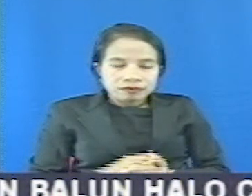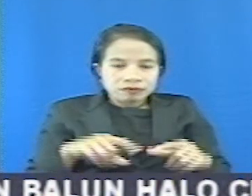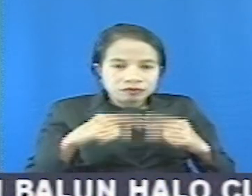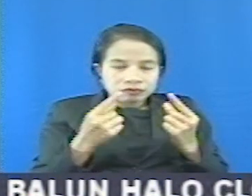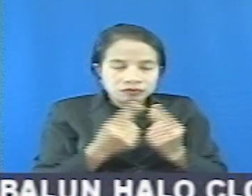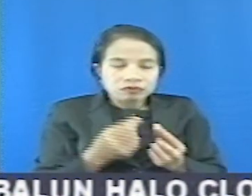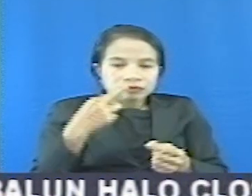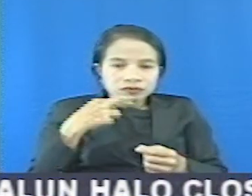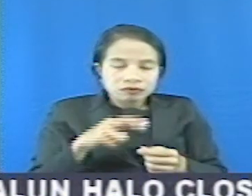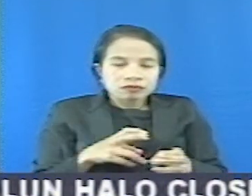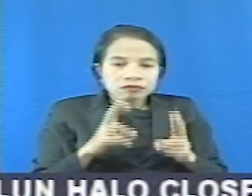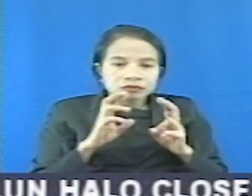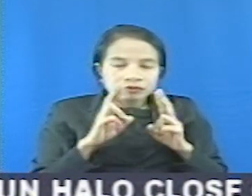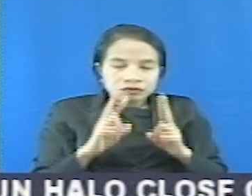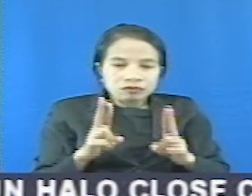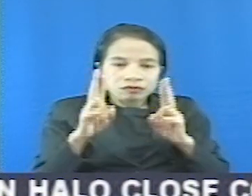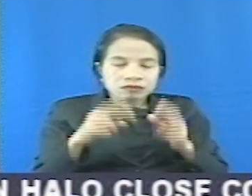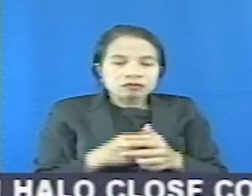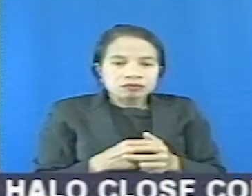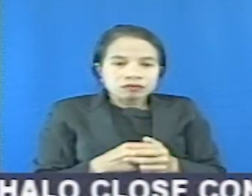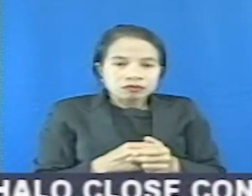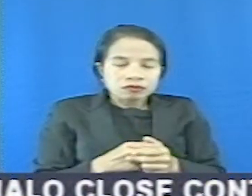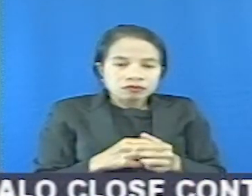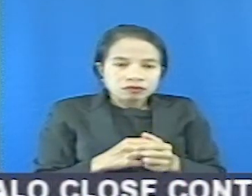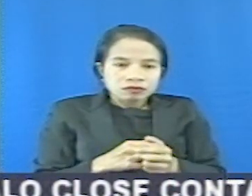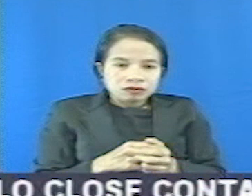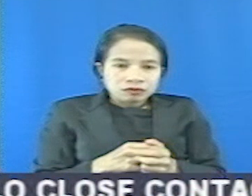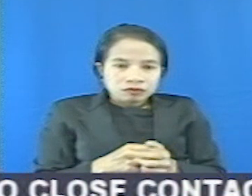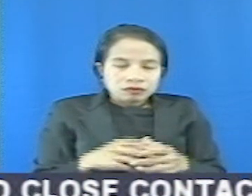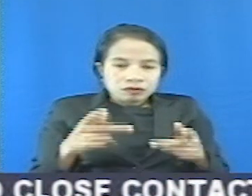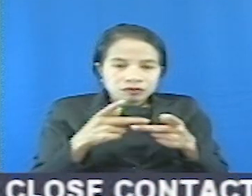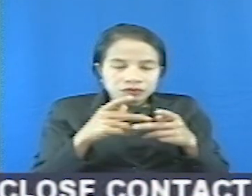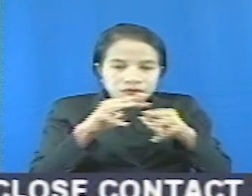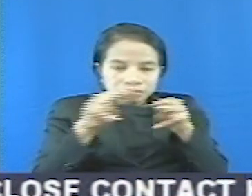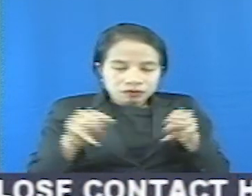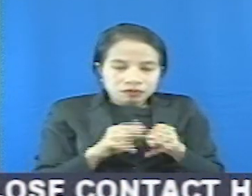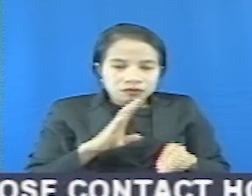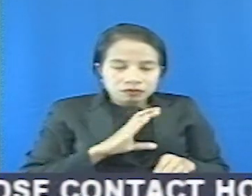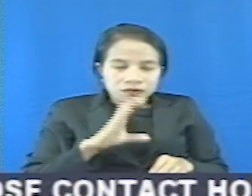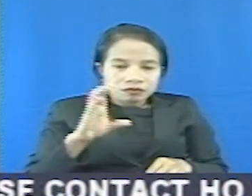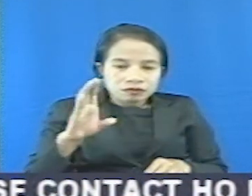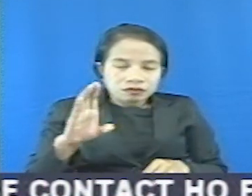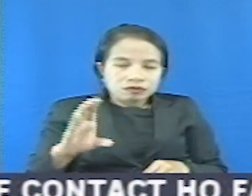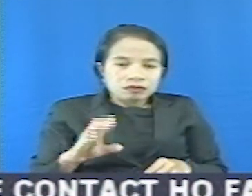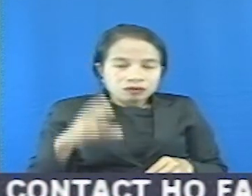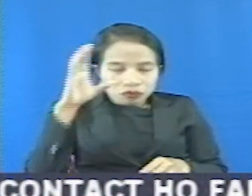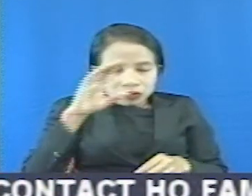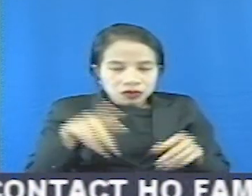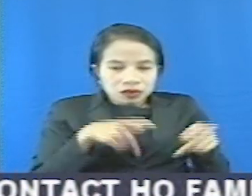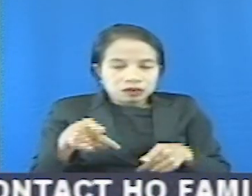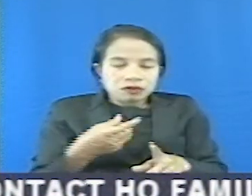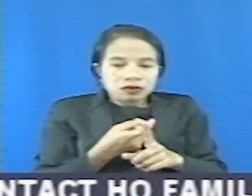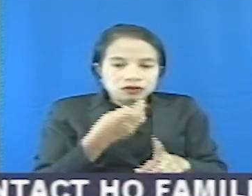Equipa responde rápido no vigilância centro gestão crise município Baucau, Bucatur cidadão nebe desloca husi dili